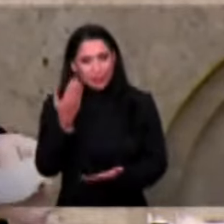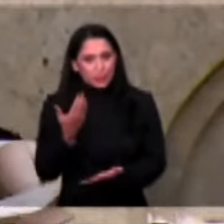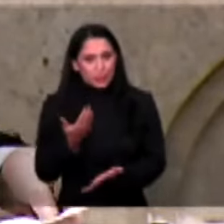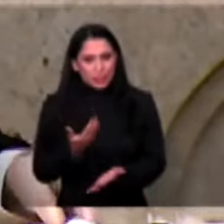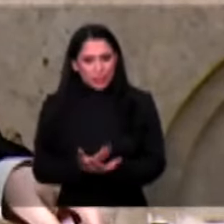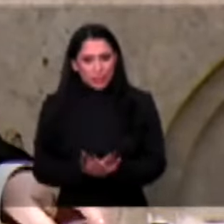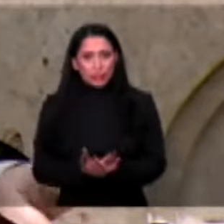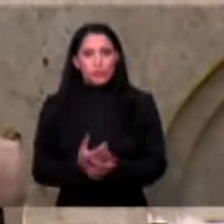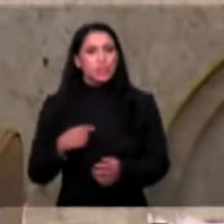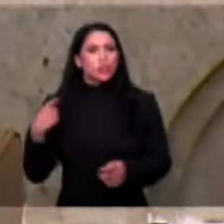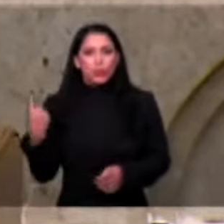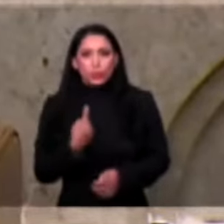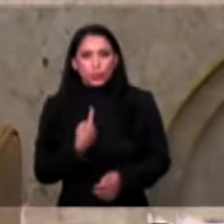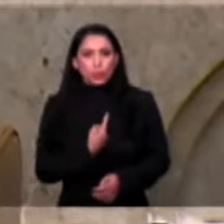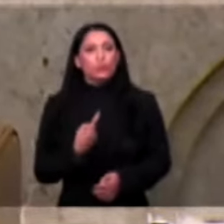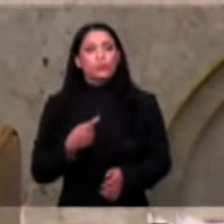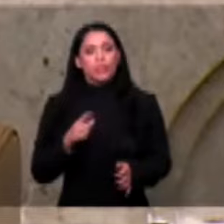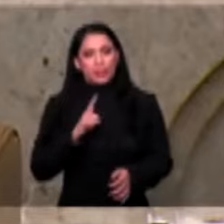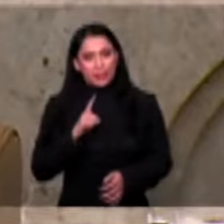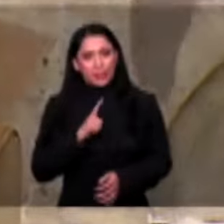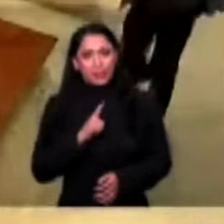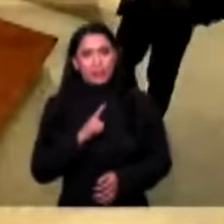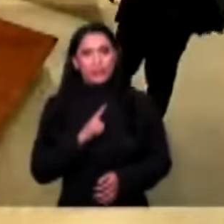a todos.